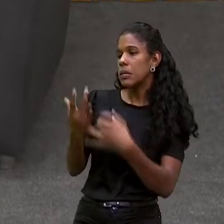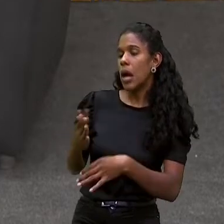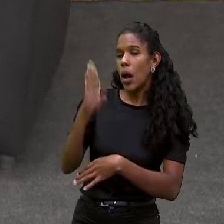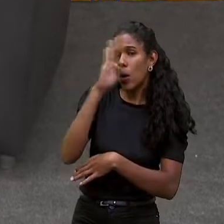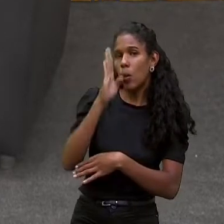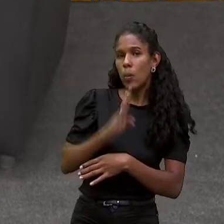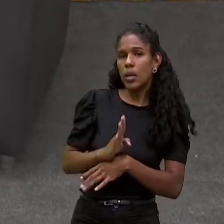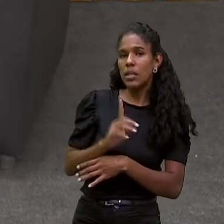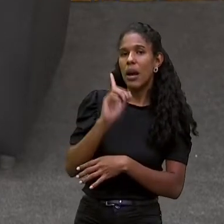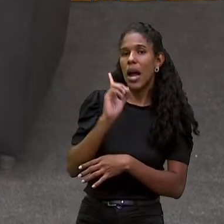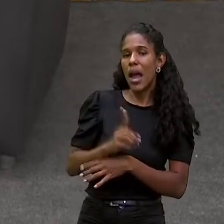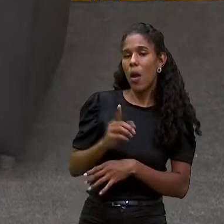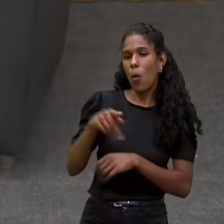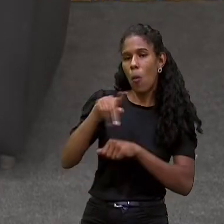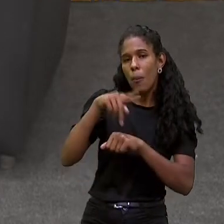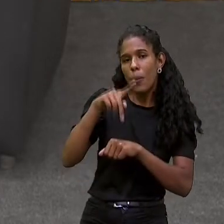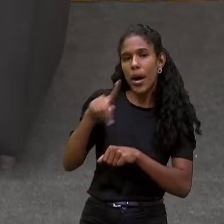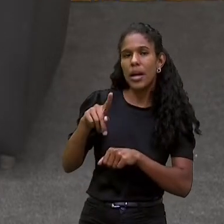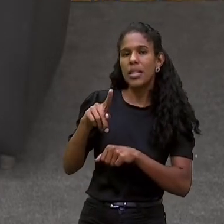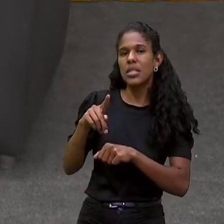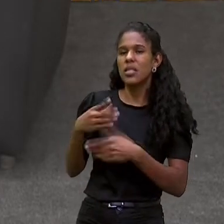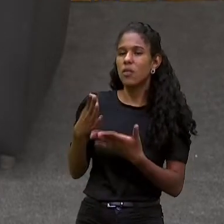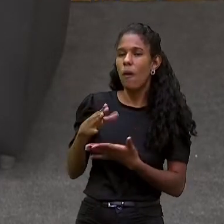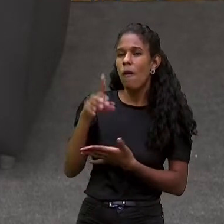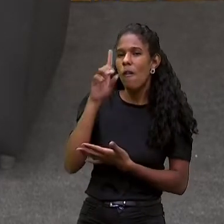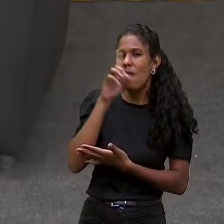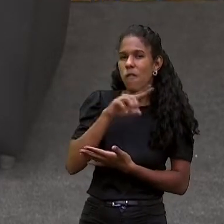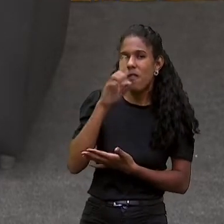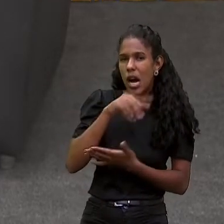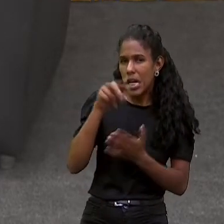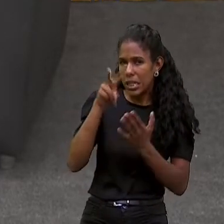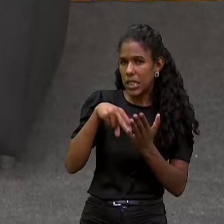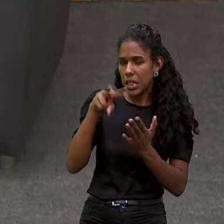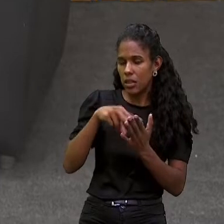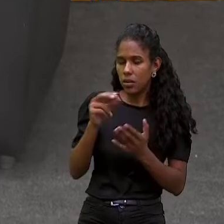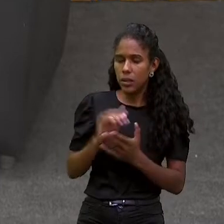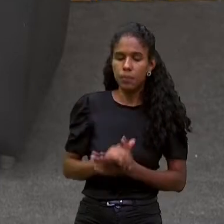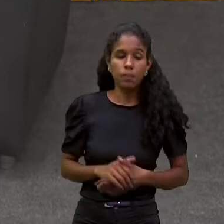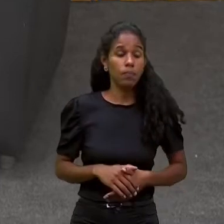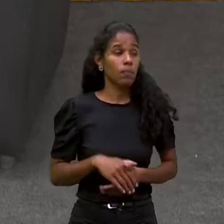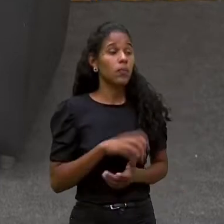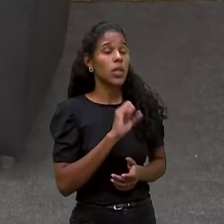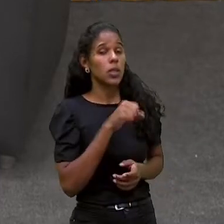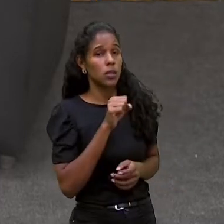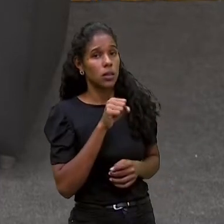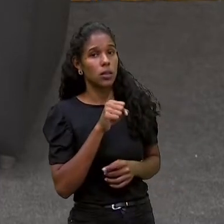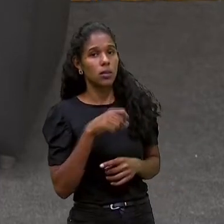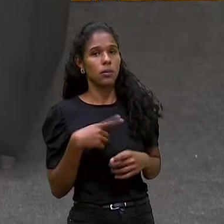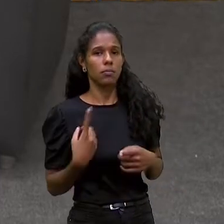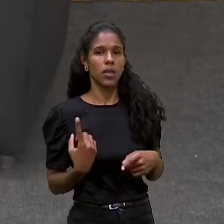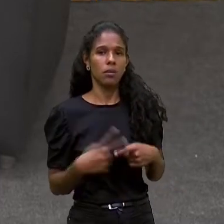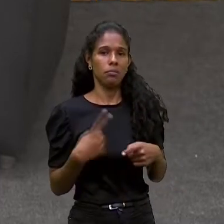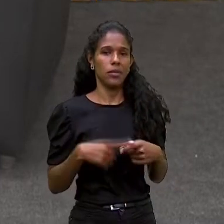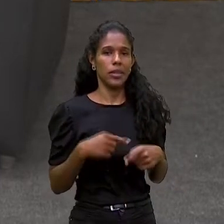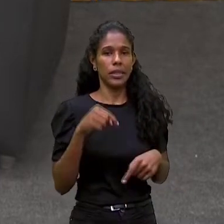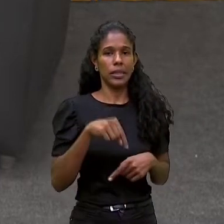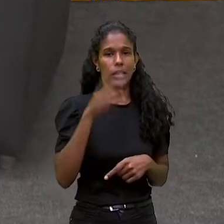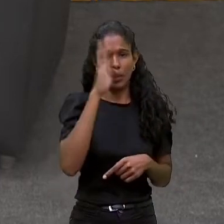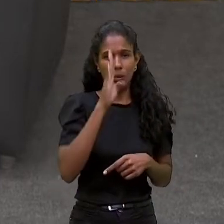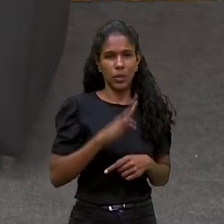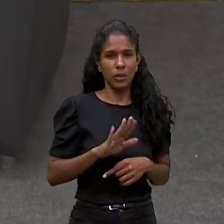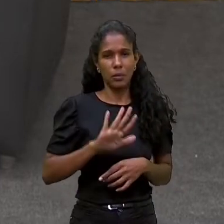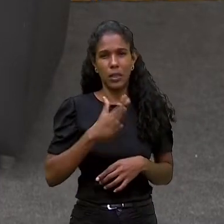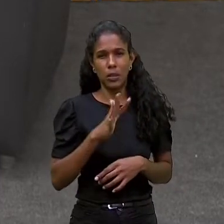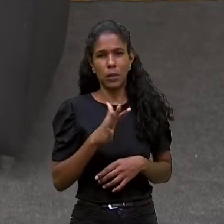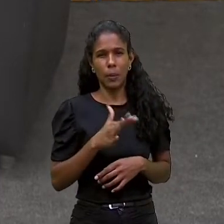Sim, Brasil... nós temos mais de 70% da população brasileira é analfabeta funcional. Aí tem uma